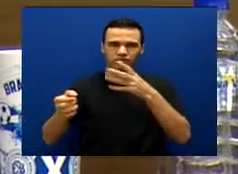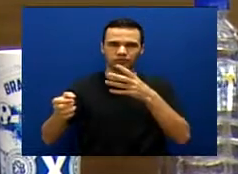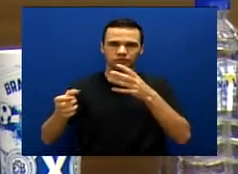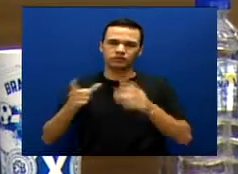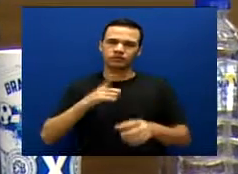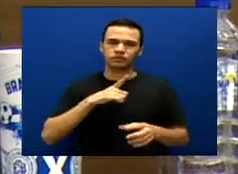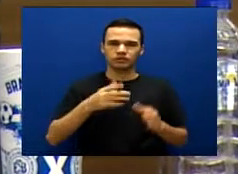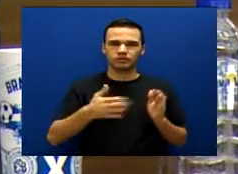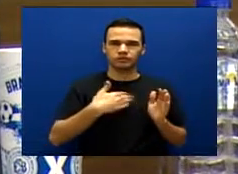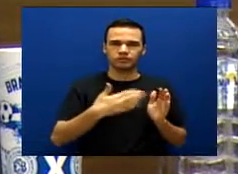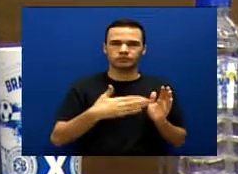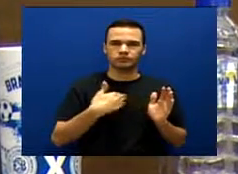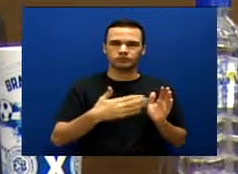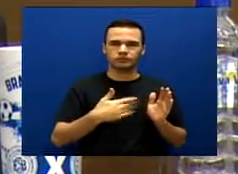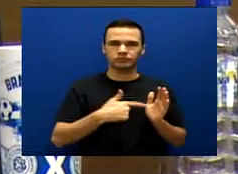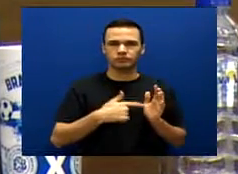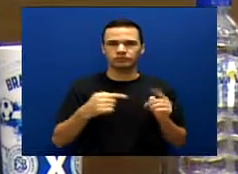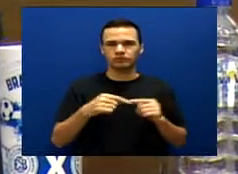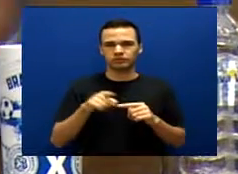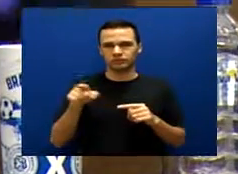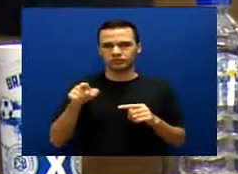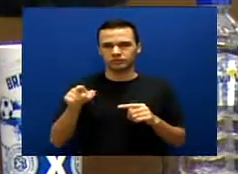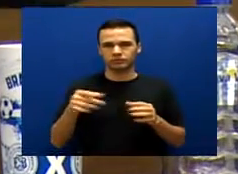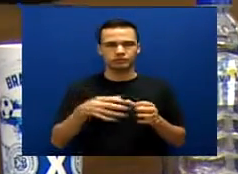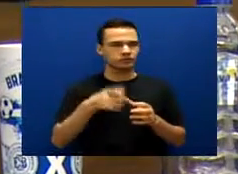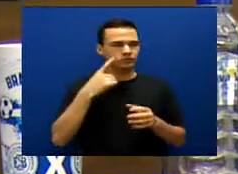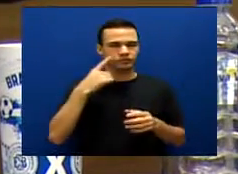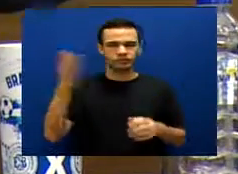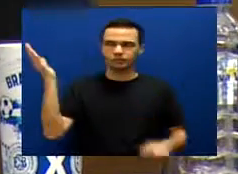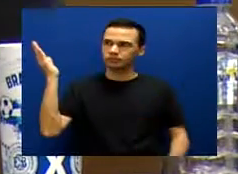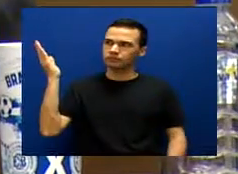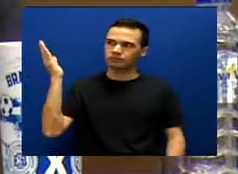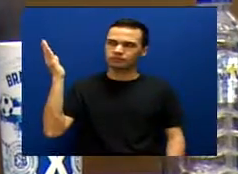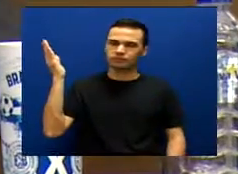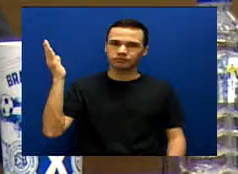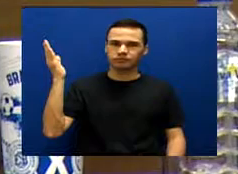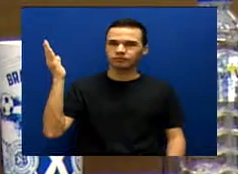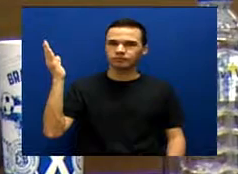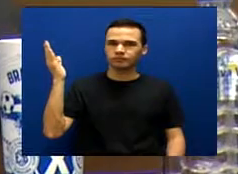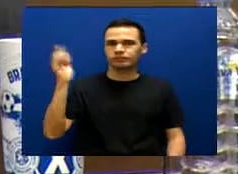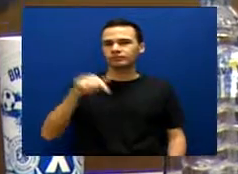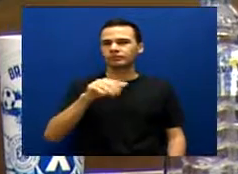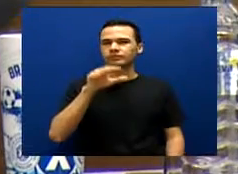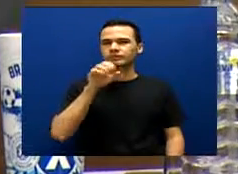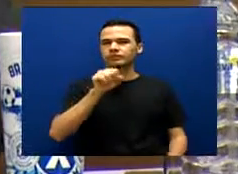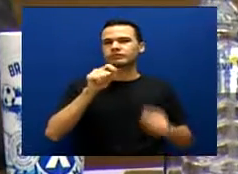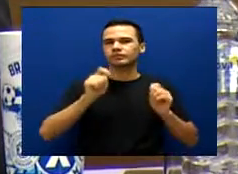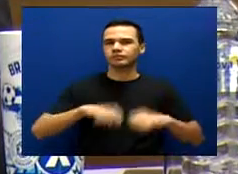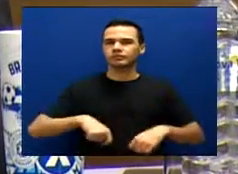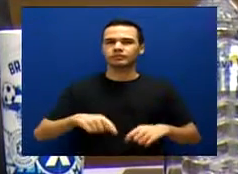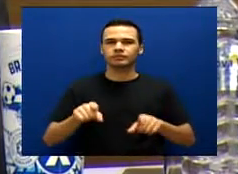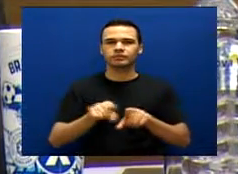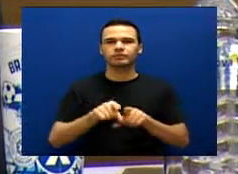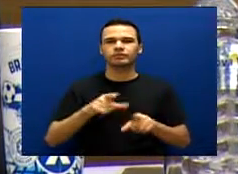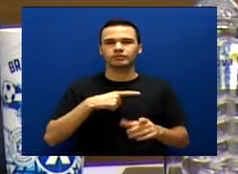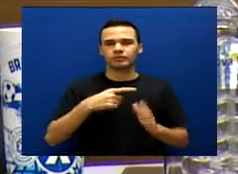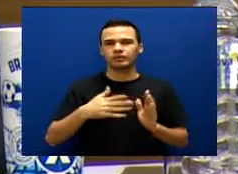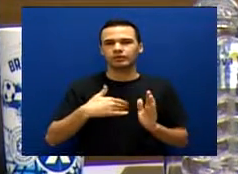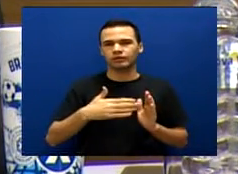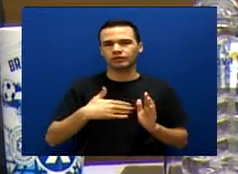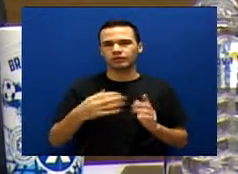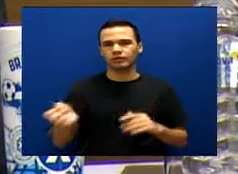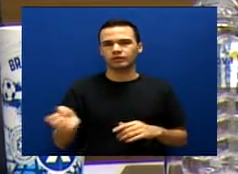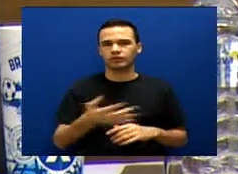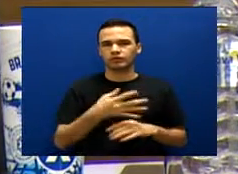a revista também aqui do Esporte Clube São Bento, quem quiser adquirir a revista, falar com Jesus Vicente. Tem uma outra revista especial que foi feita com o